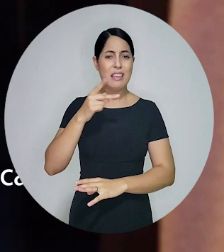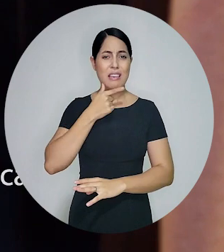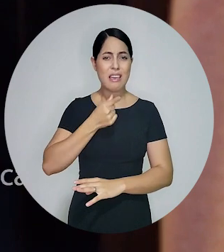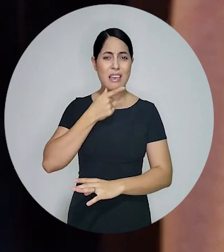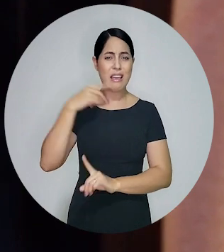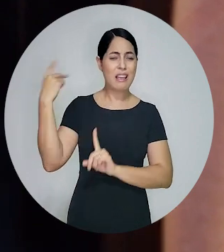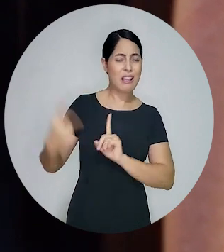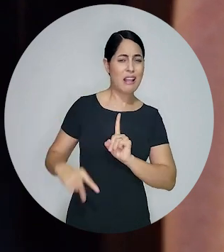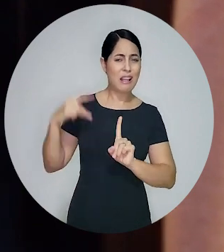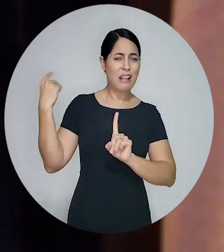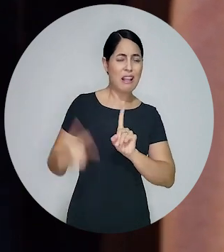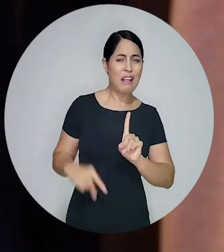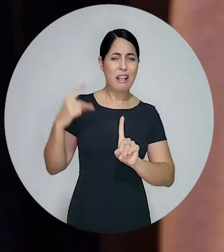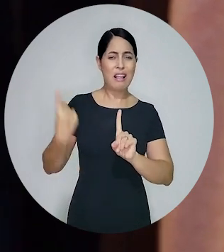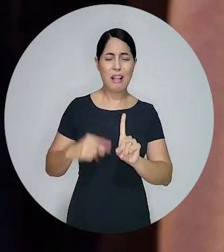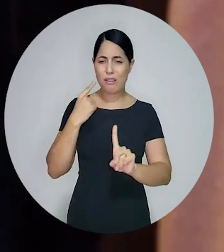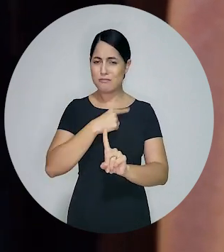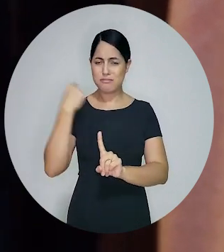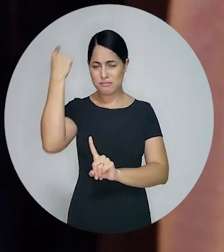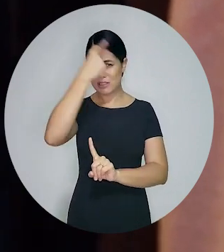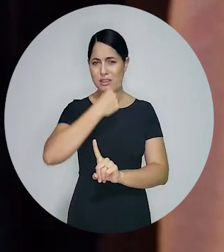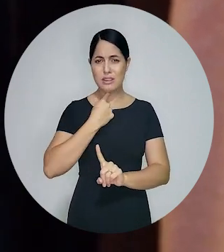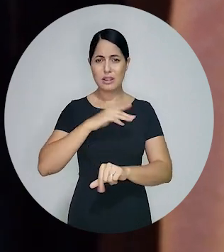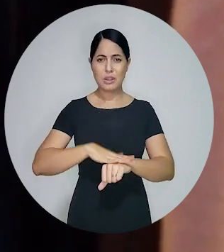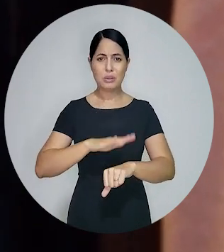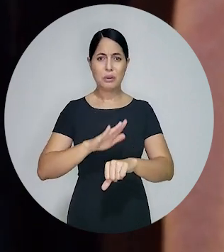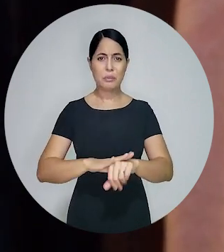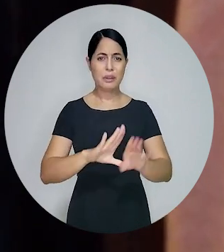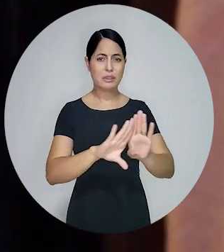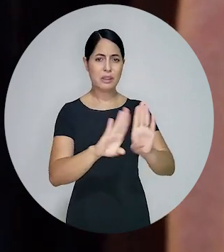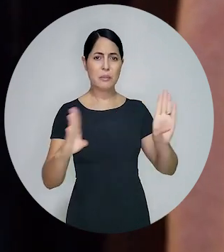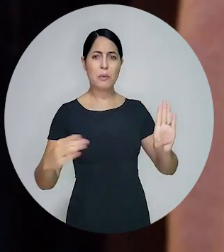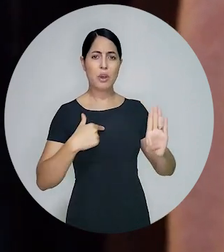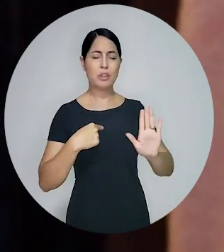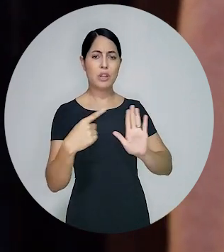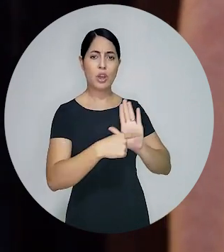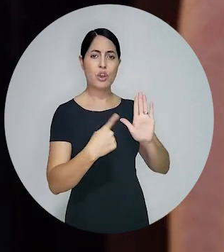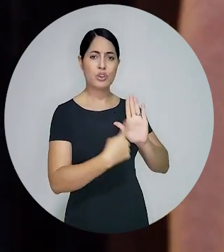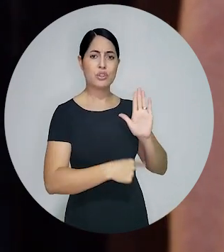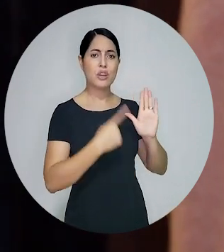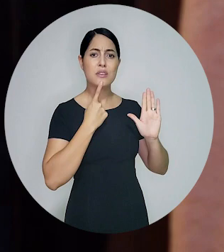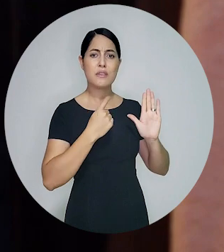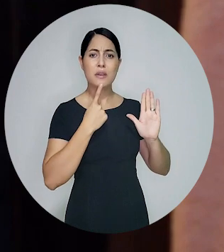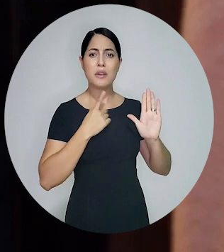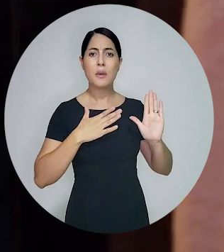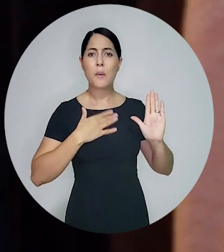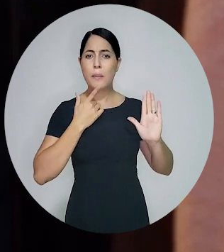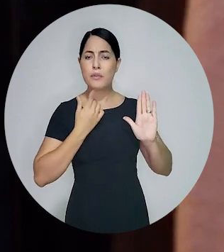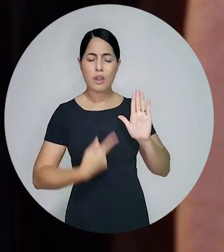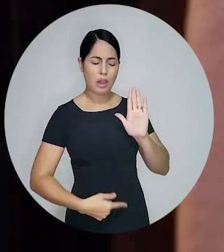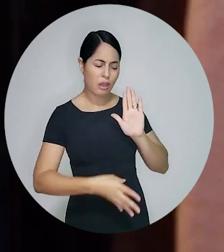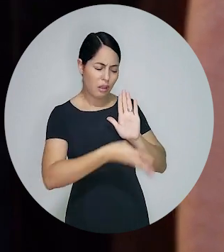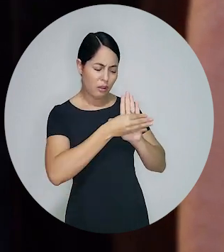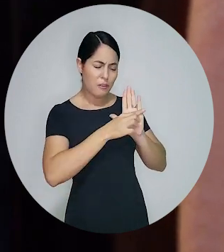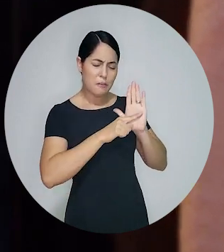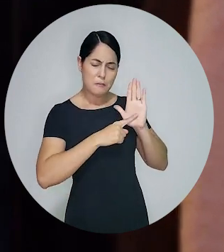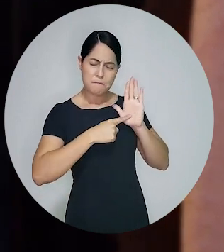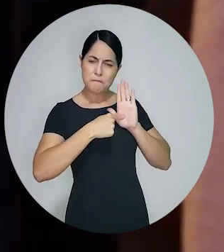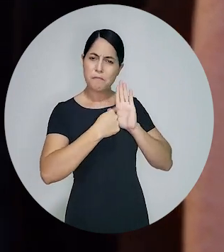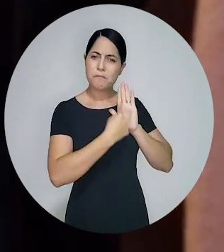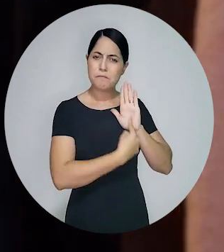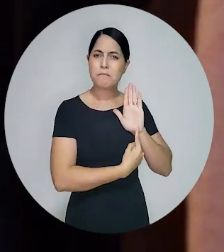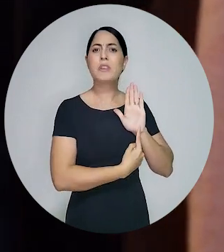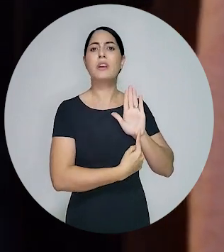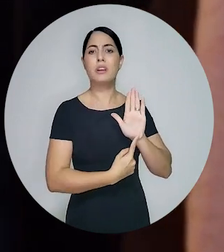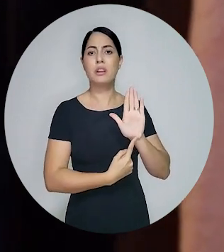estava me batendo há mais de 1 hora. Quando ele abriu a porta, eu fiz um X vermelho na mão, com meu